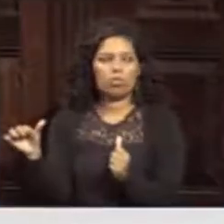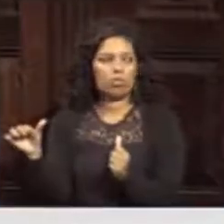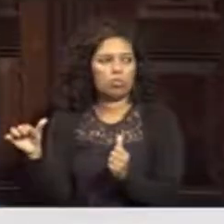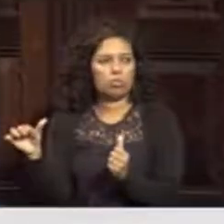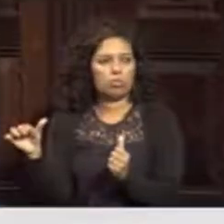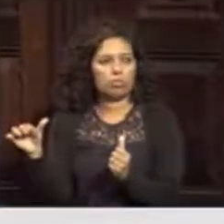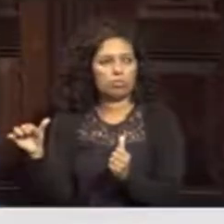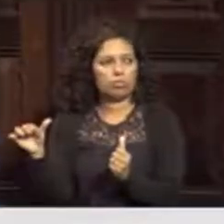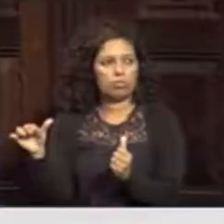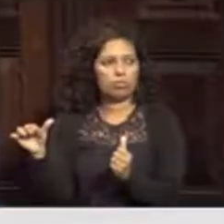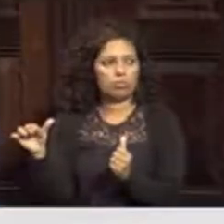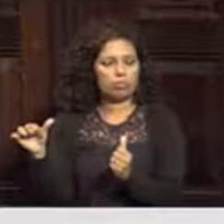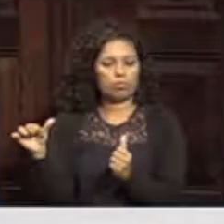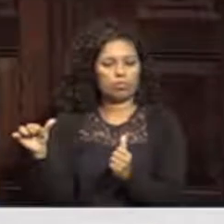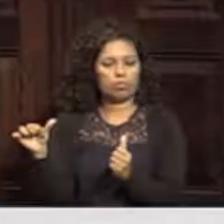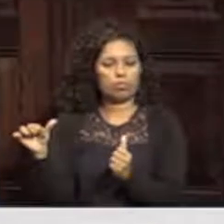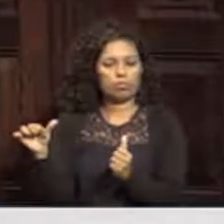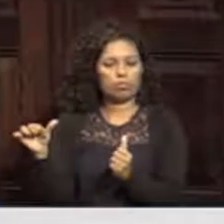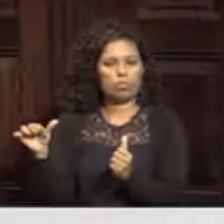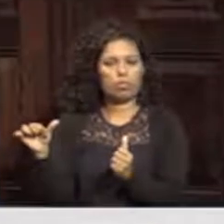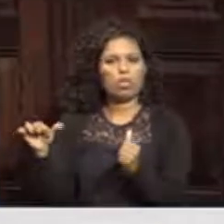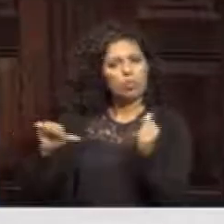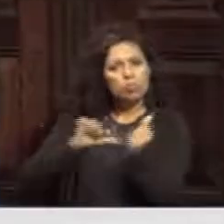dando como garantia